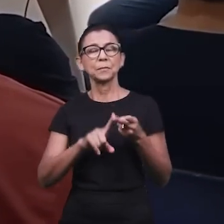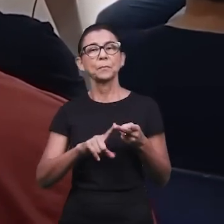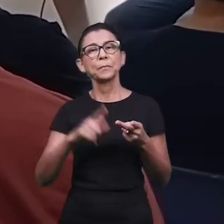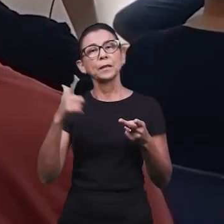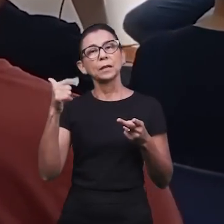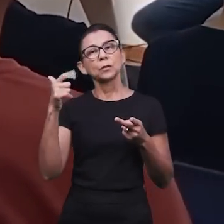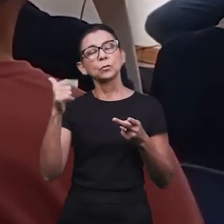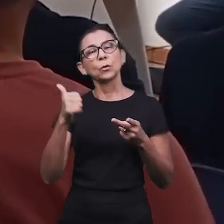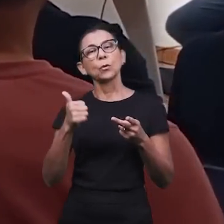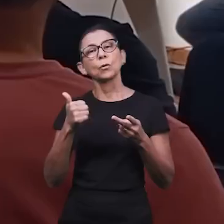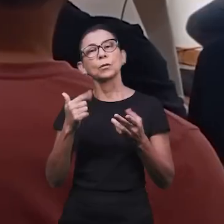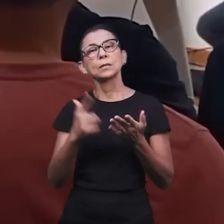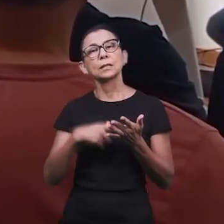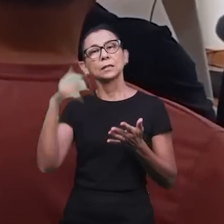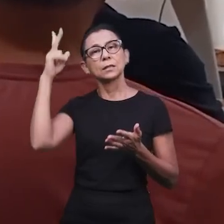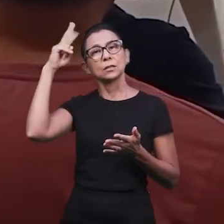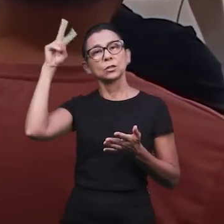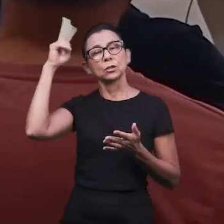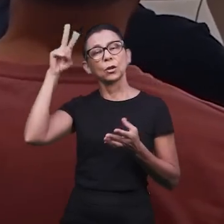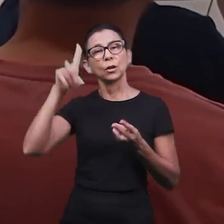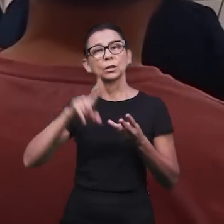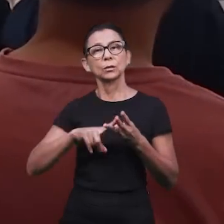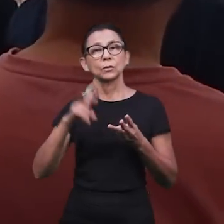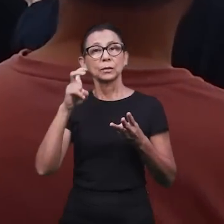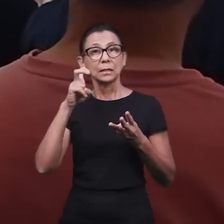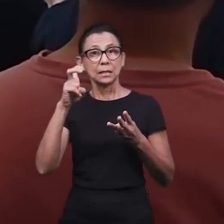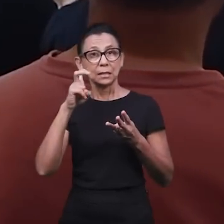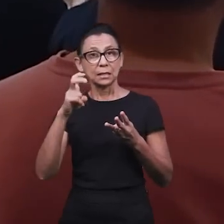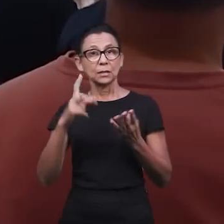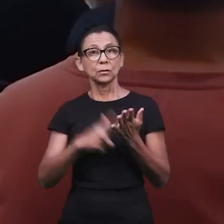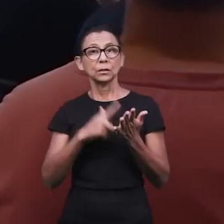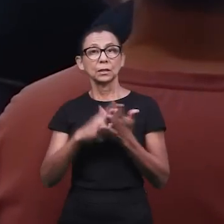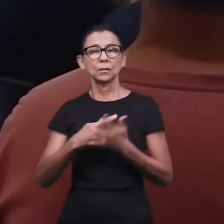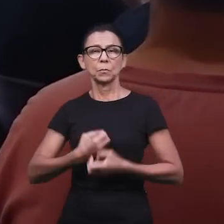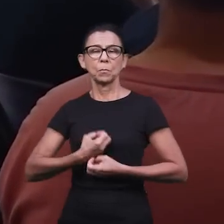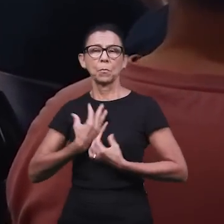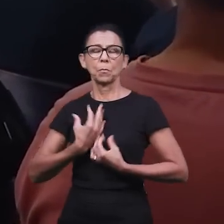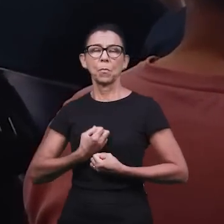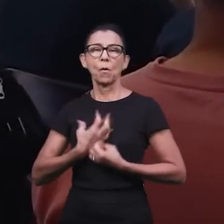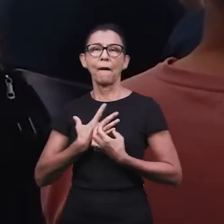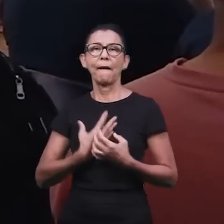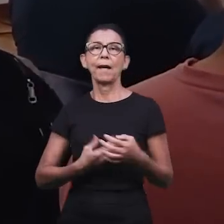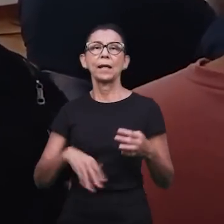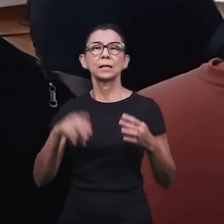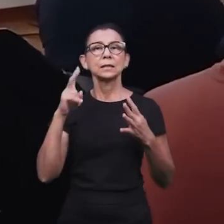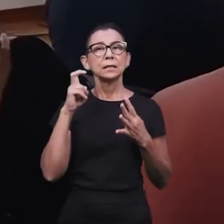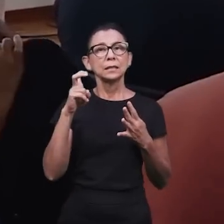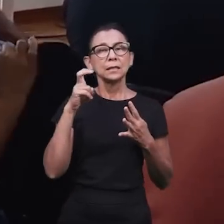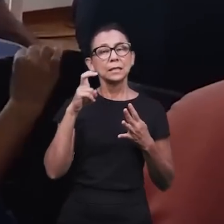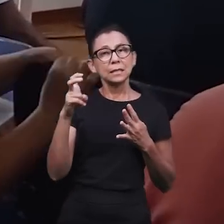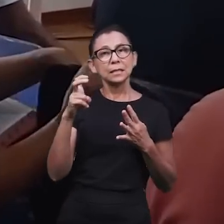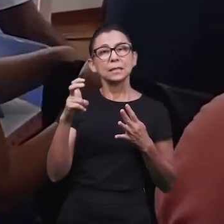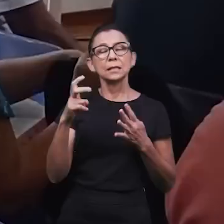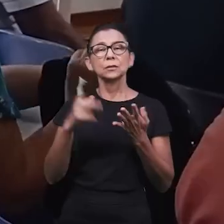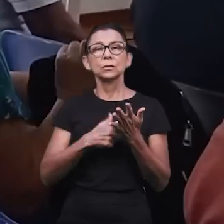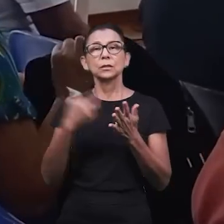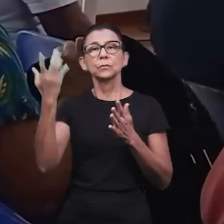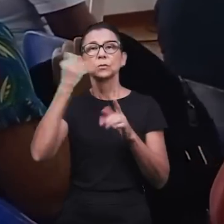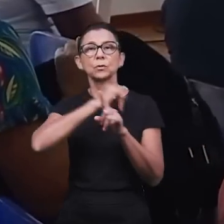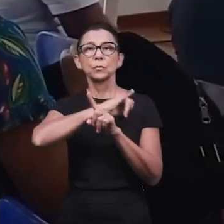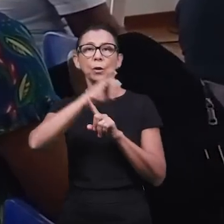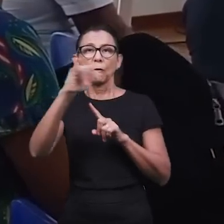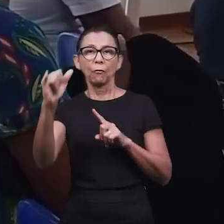livros históricos, 5 livros poéticos, 5 livros dos profetas